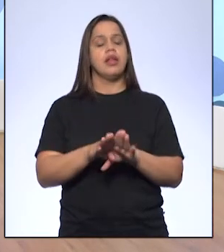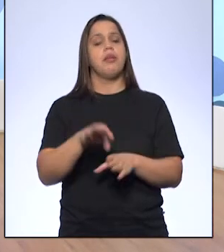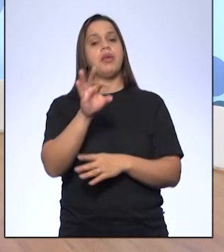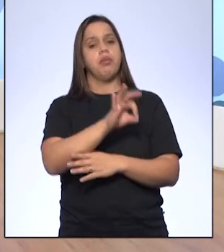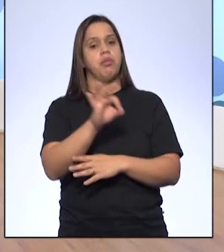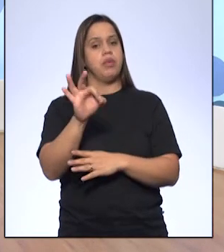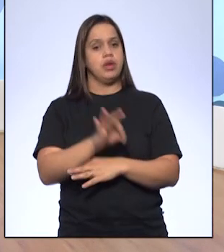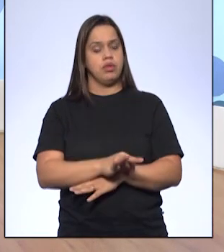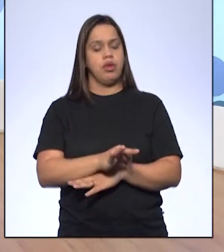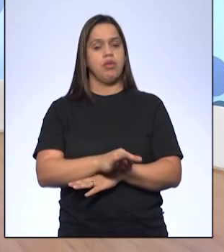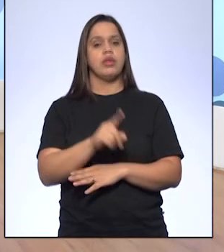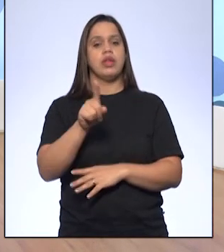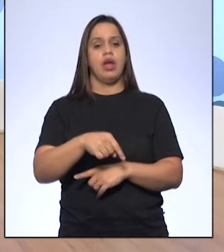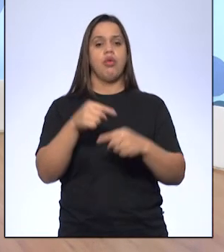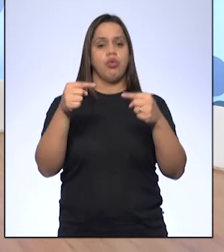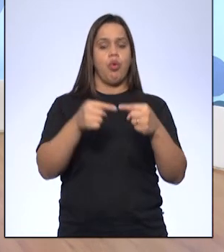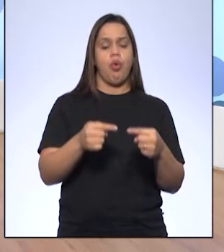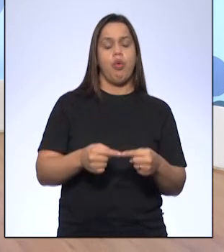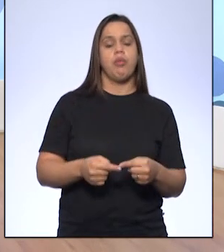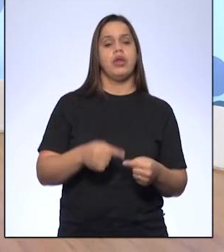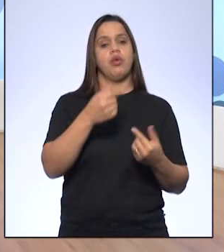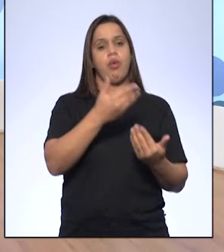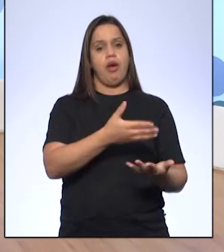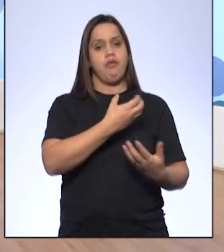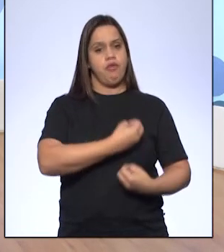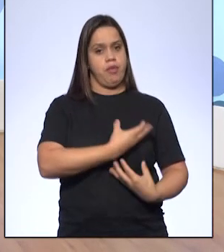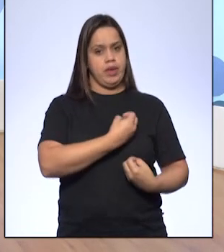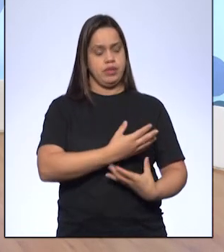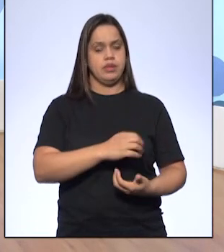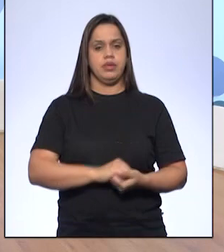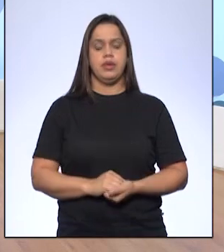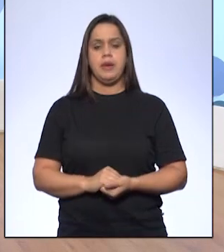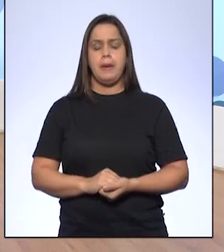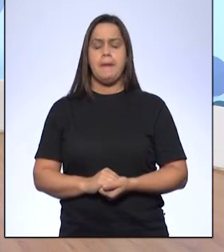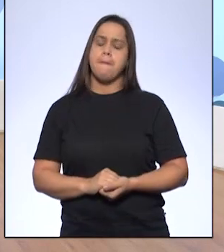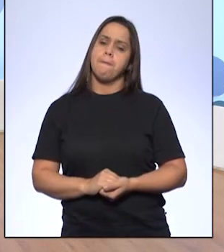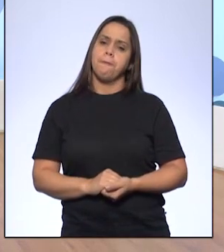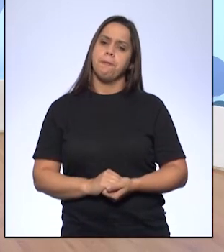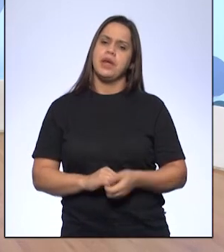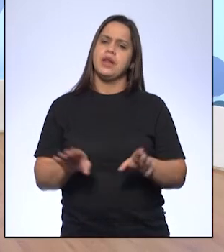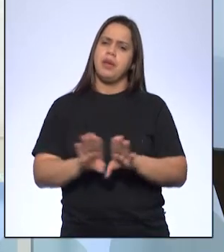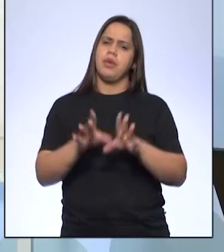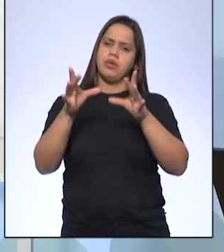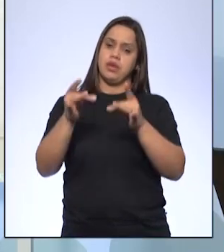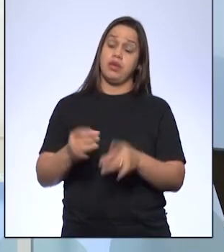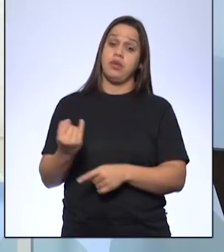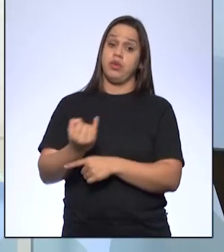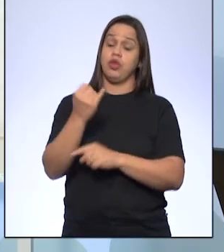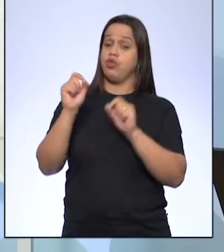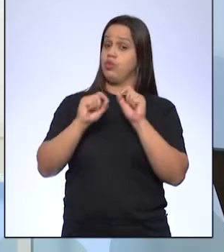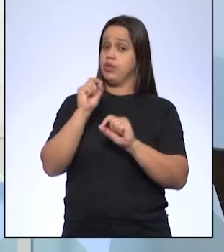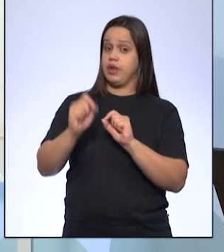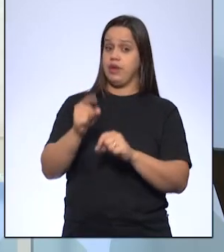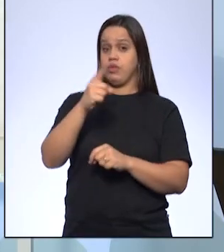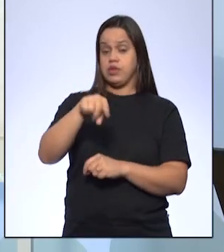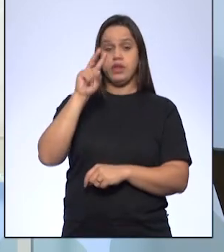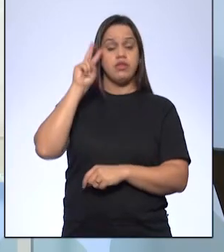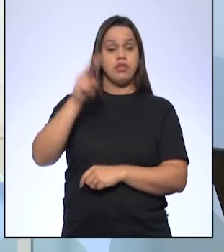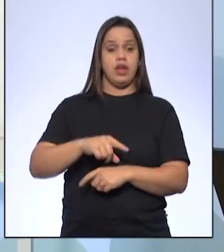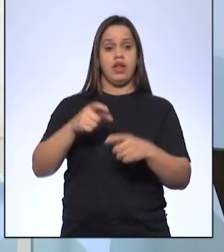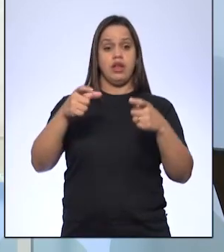percentual equivalente àquela informação. Isso mesmo. E um detalhe aí, se vocês observarem, eu fiz o